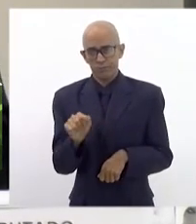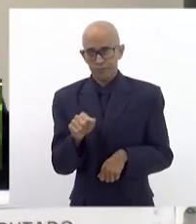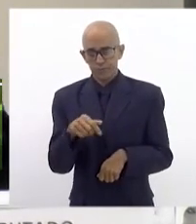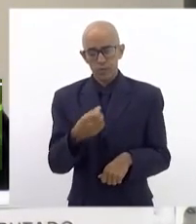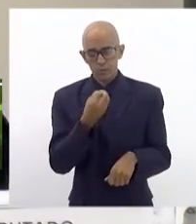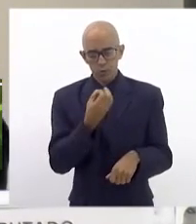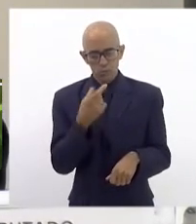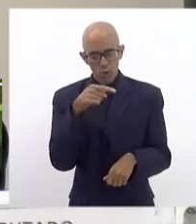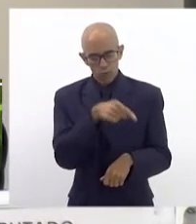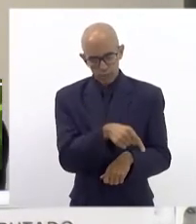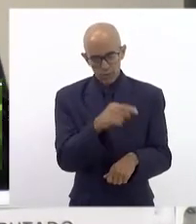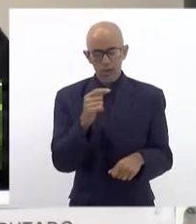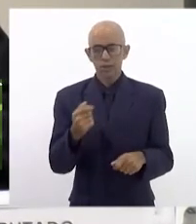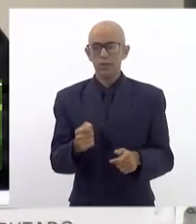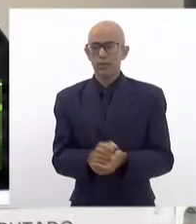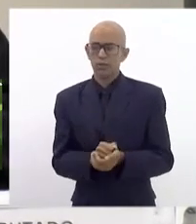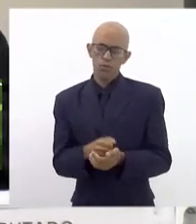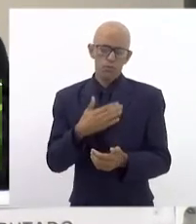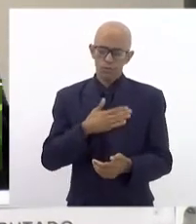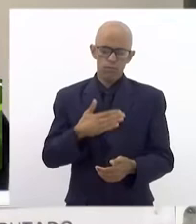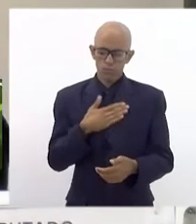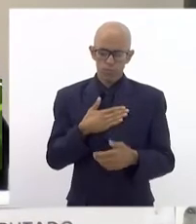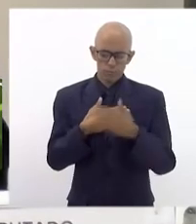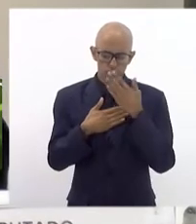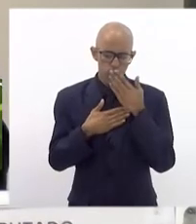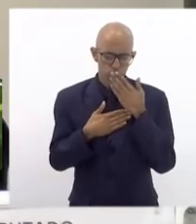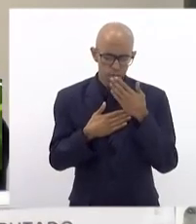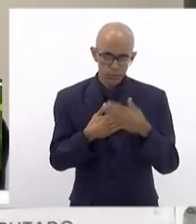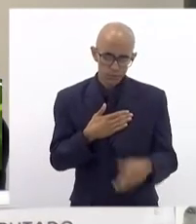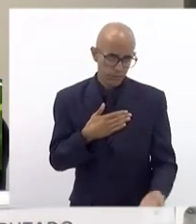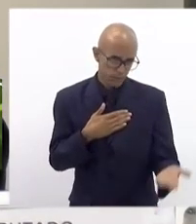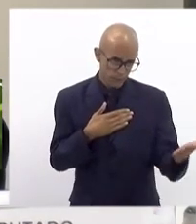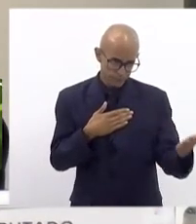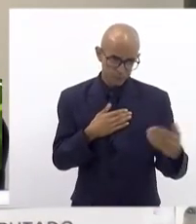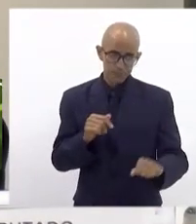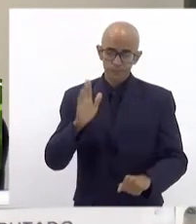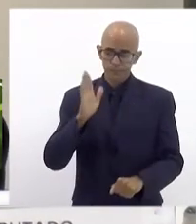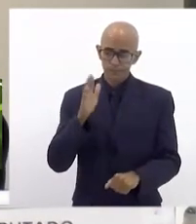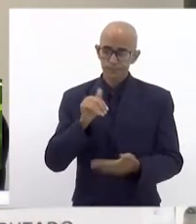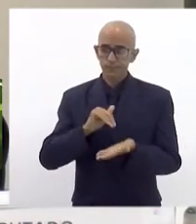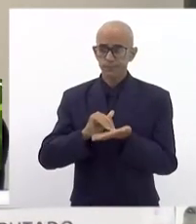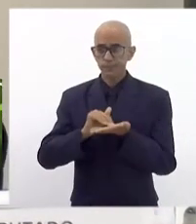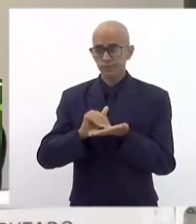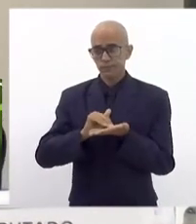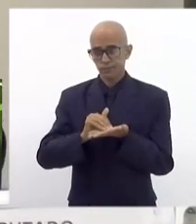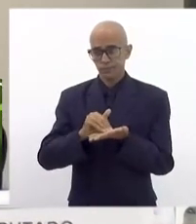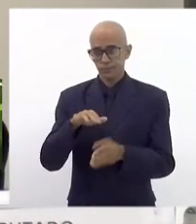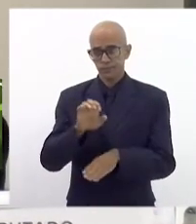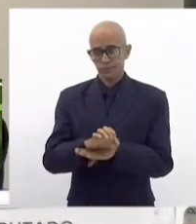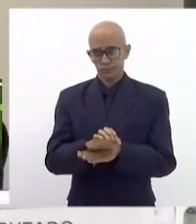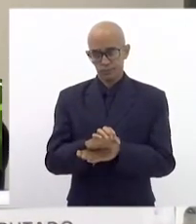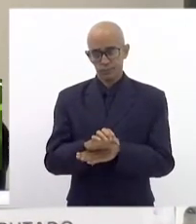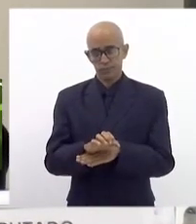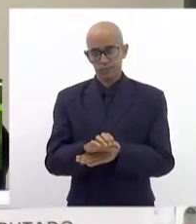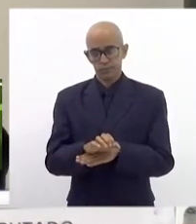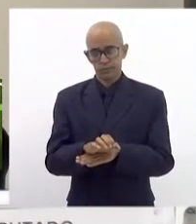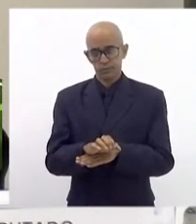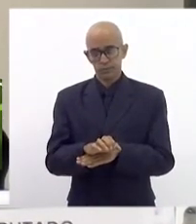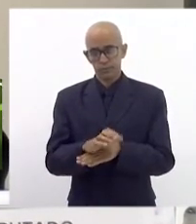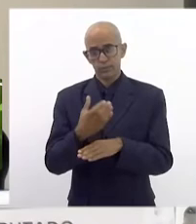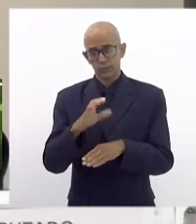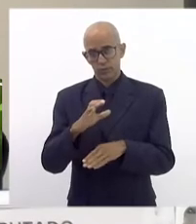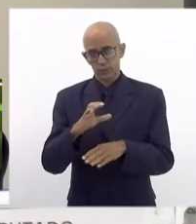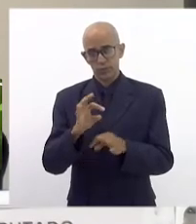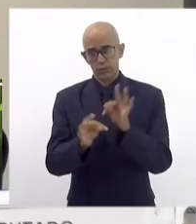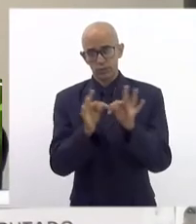com você aqui, Maria Isabel, sempre um prazer. Você que esteve na Secretaria de Estado de Ciência, Tecnologia e Inovação e sempre manteve, enquanto lá